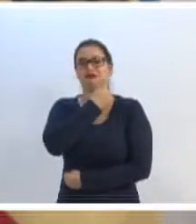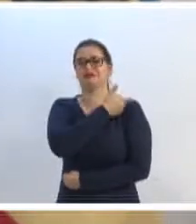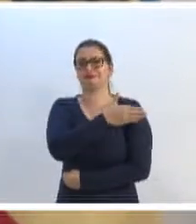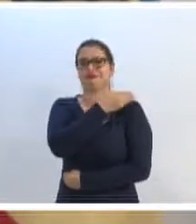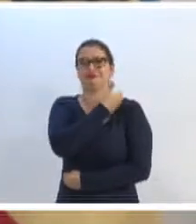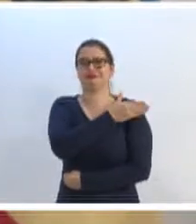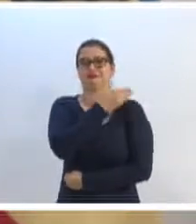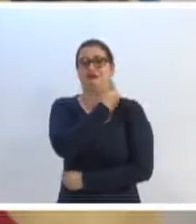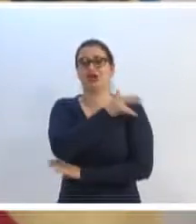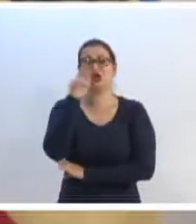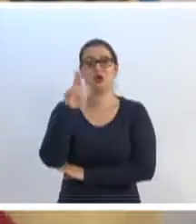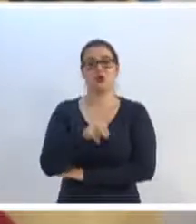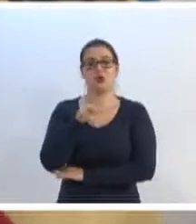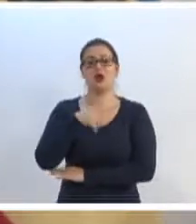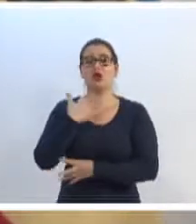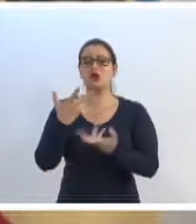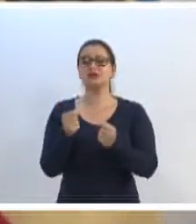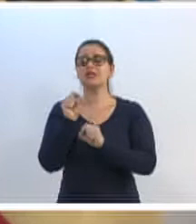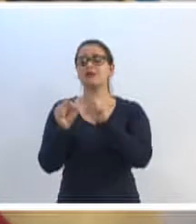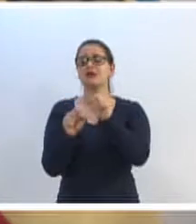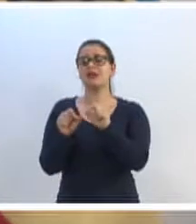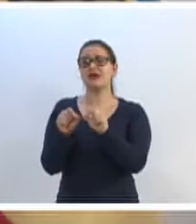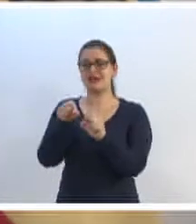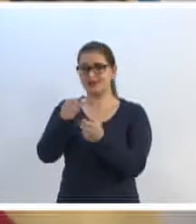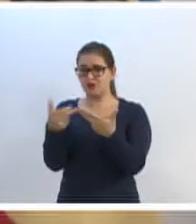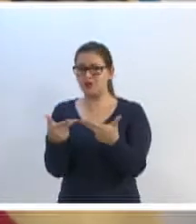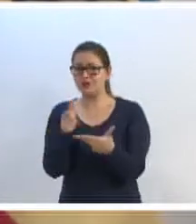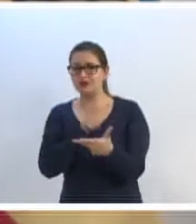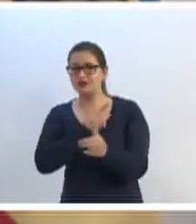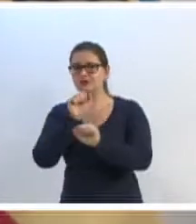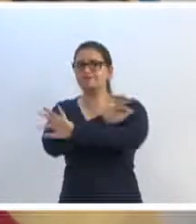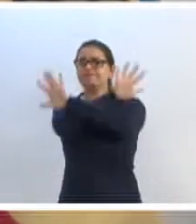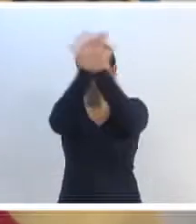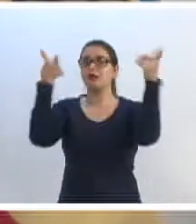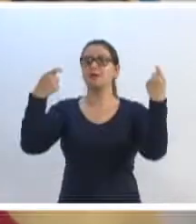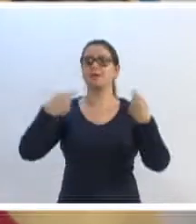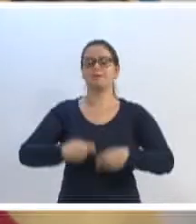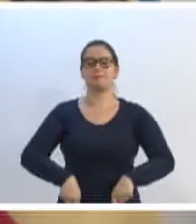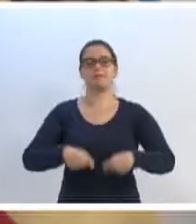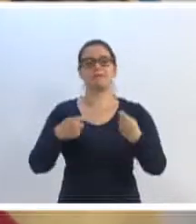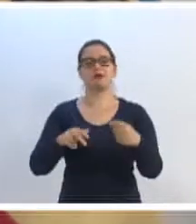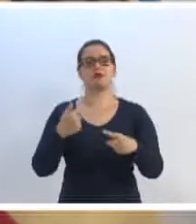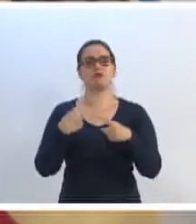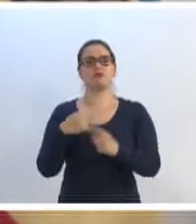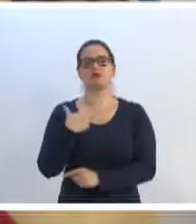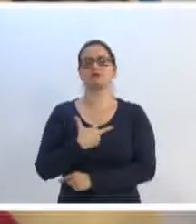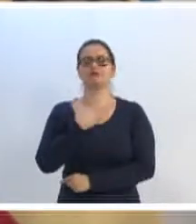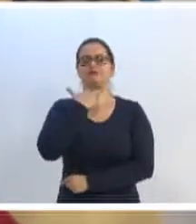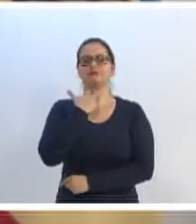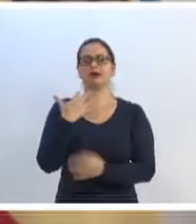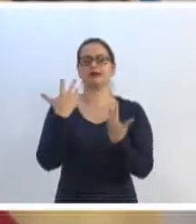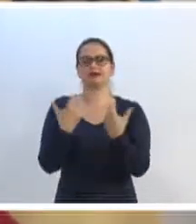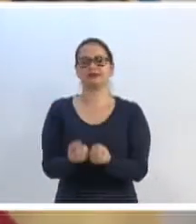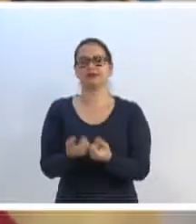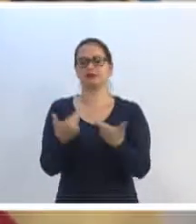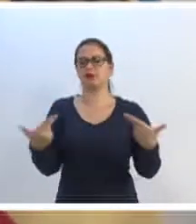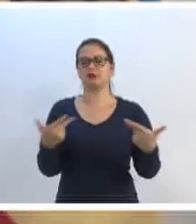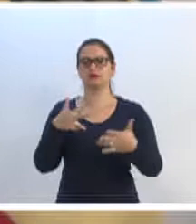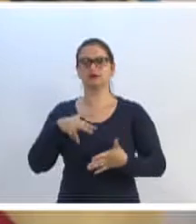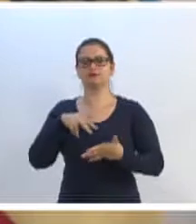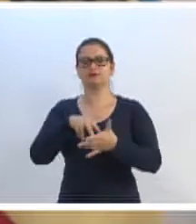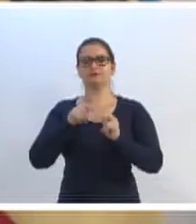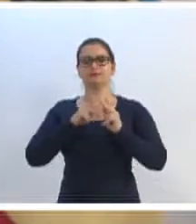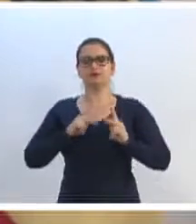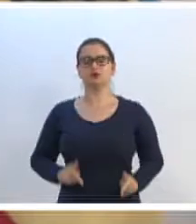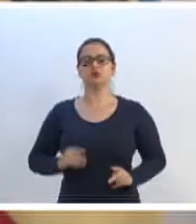Nós queremos que esse caso seja completamente esclarecido, porque nós não podemos admitir esse tipo de postura, ainda mais na